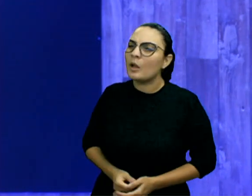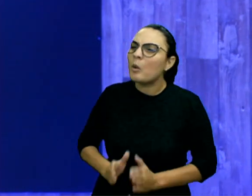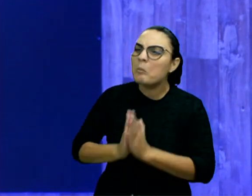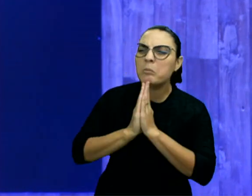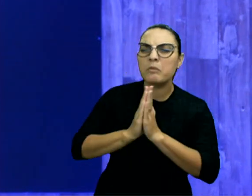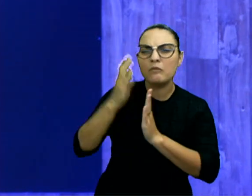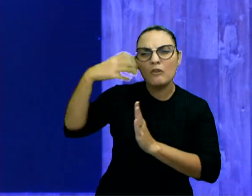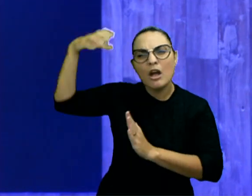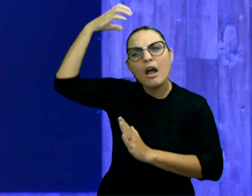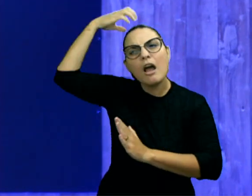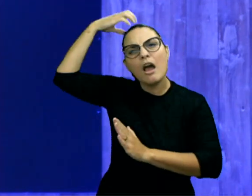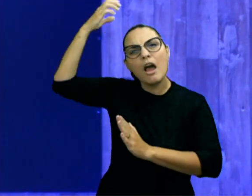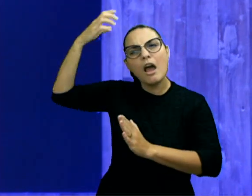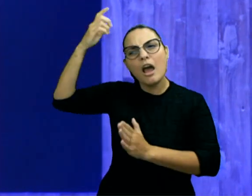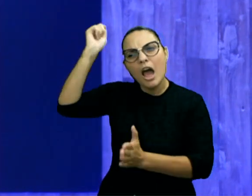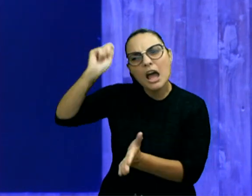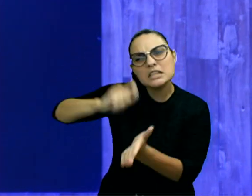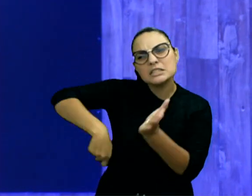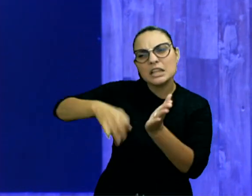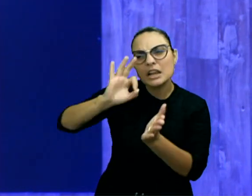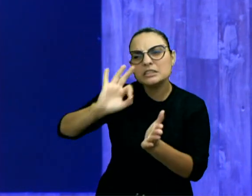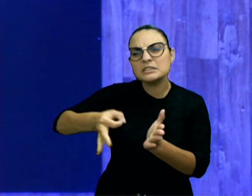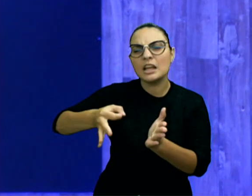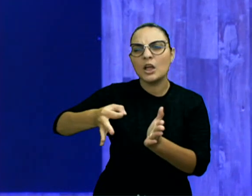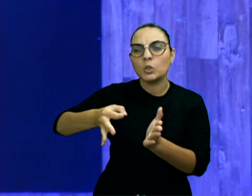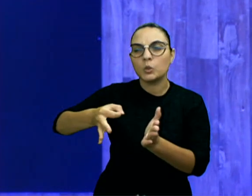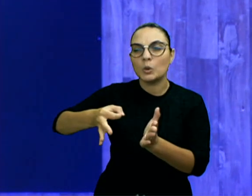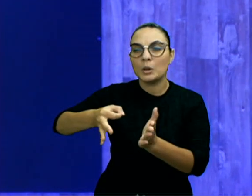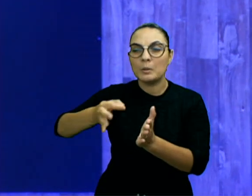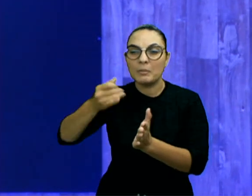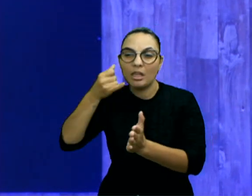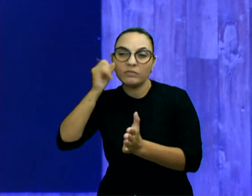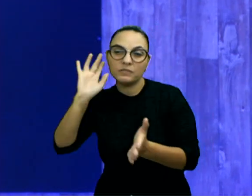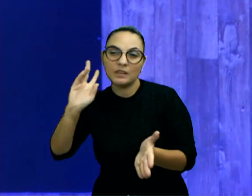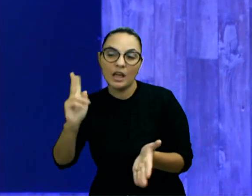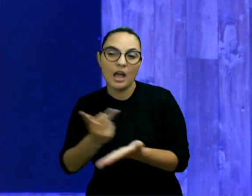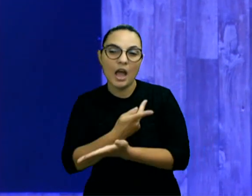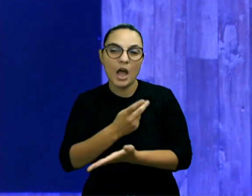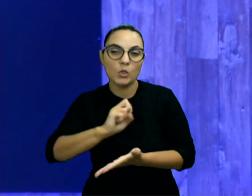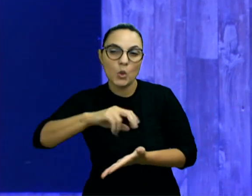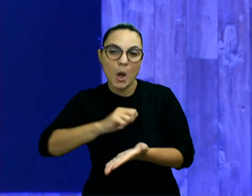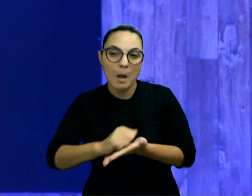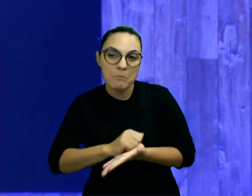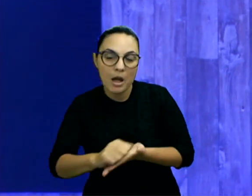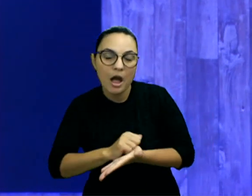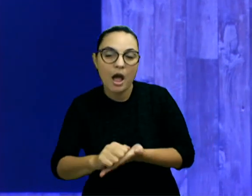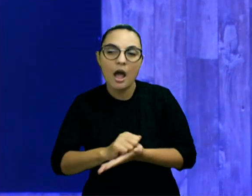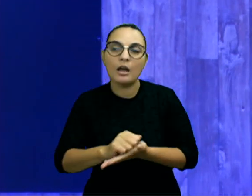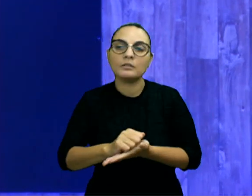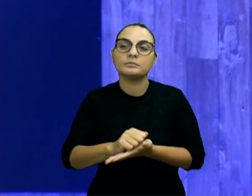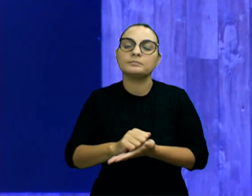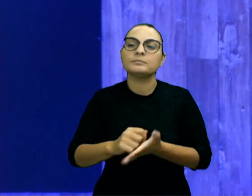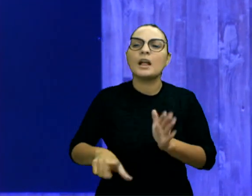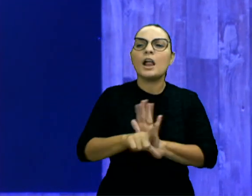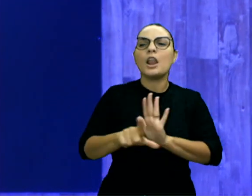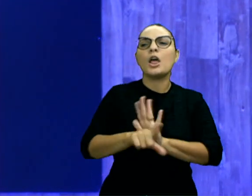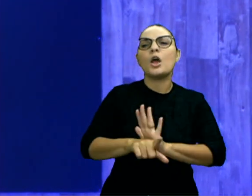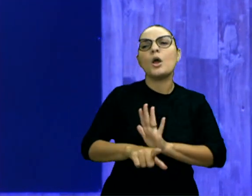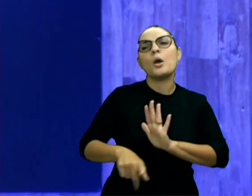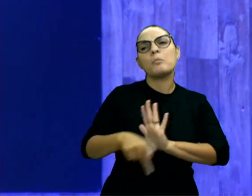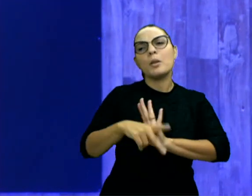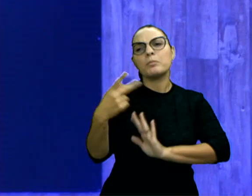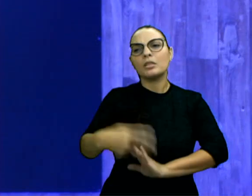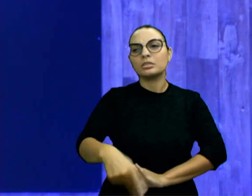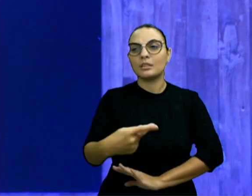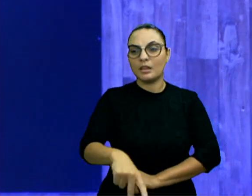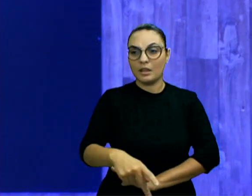decreto e assina-o para que não seja alterado conforme a lei dos medos e dos persas, que não